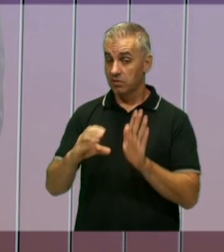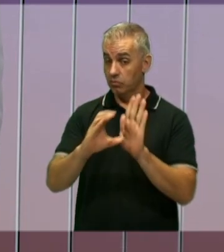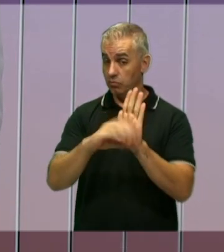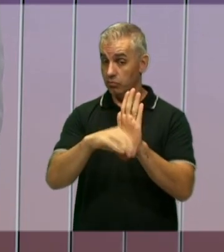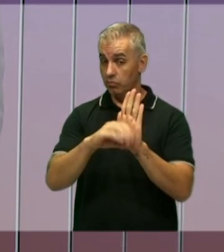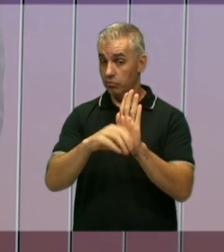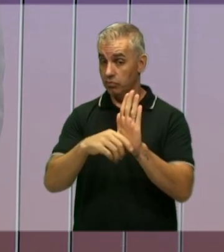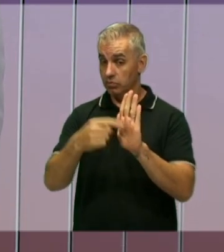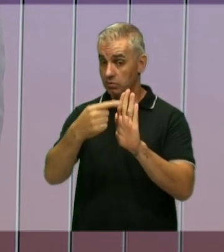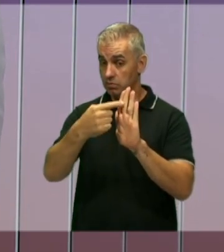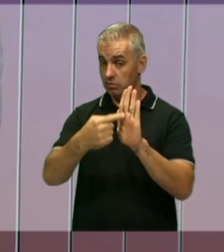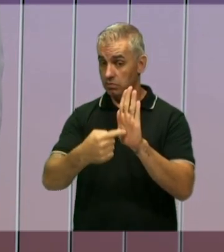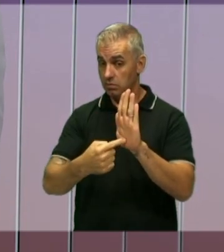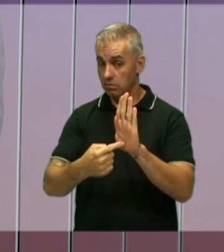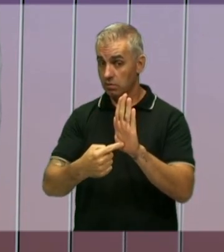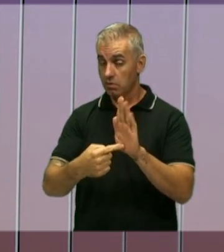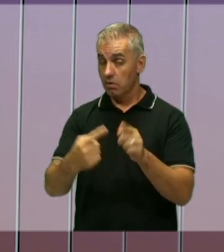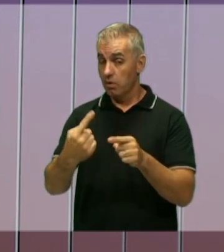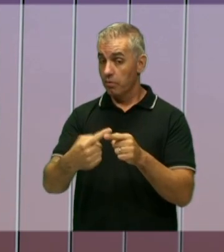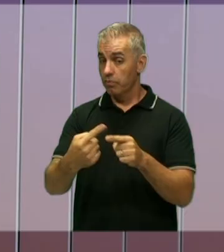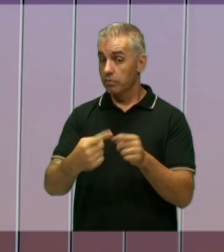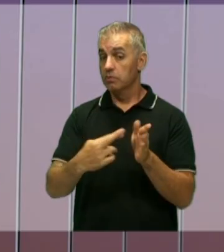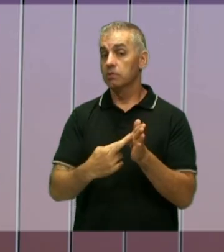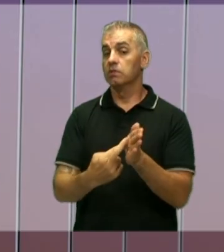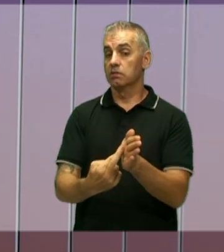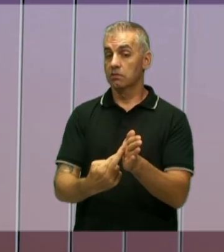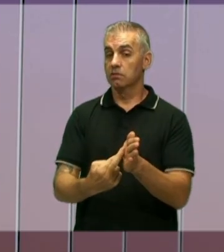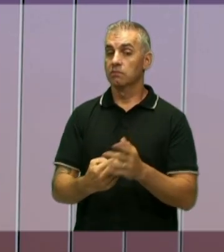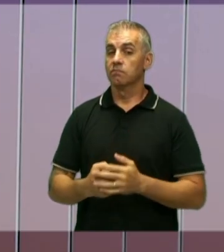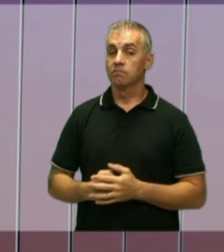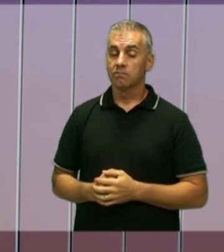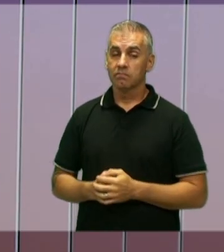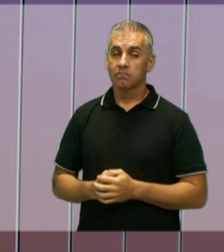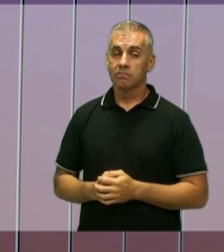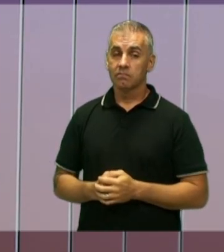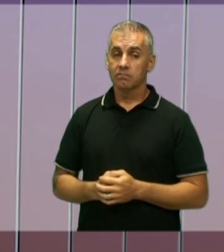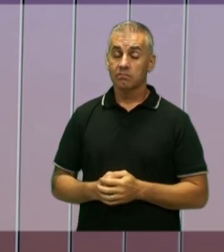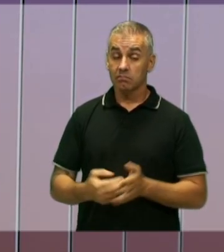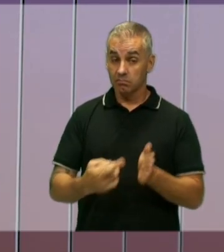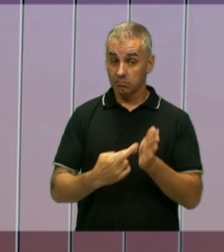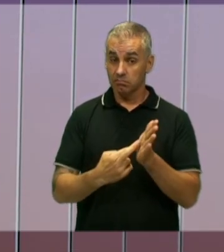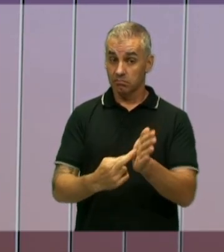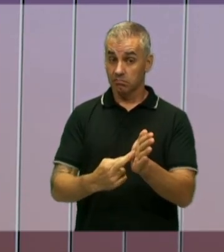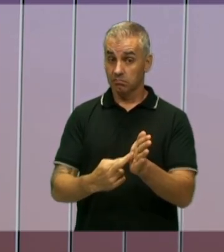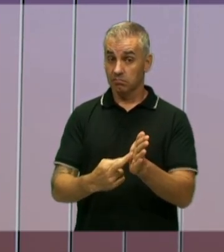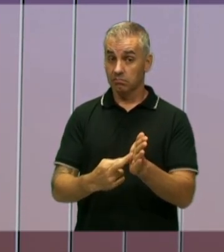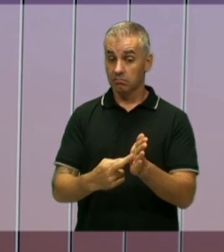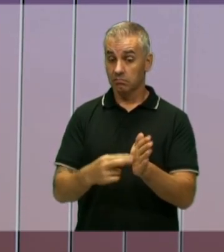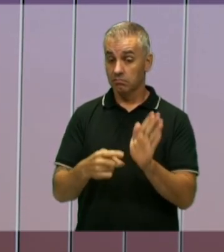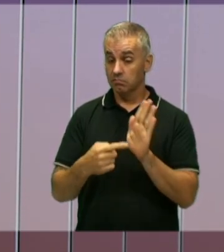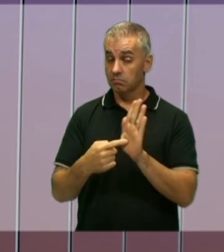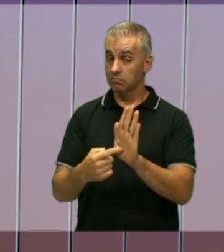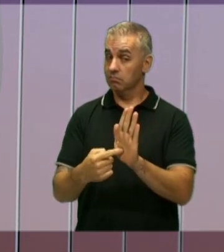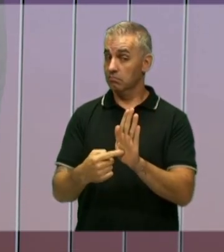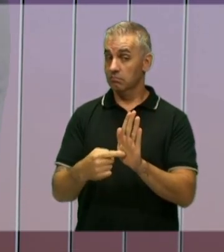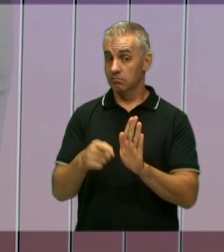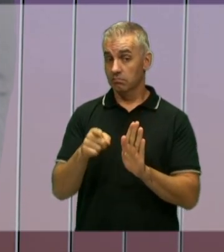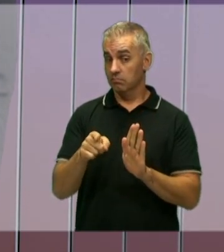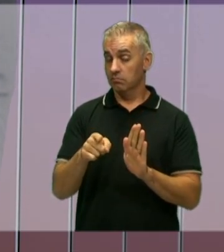realmente, do porquê desse requerimento. Bom, o requerimento ele visa, eu não estou fazendo